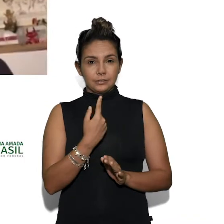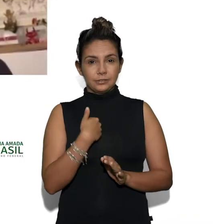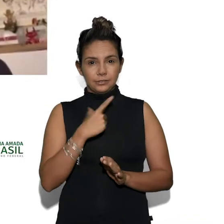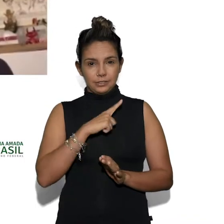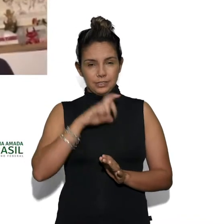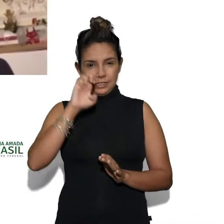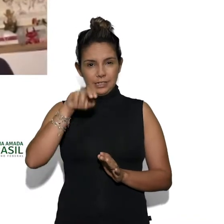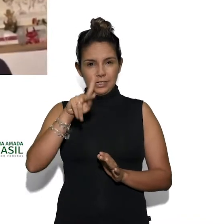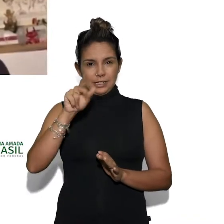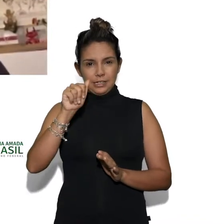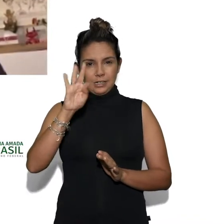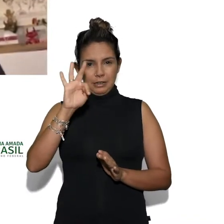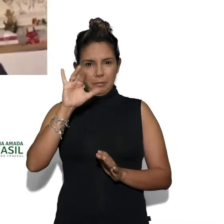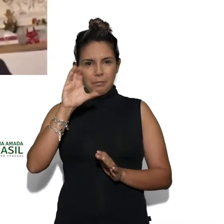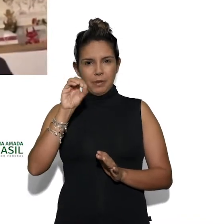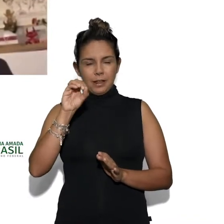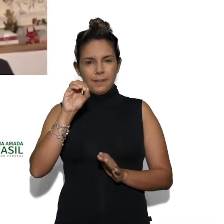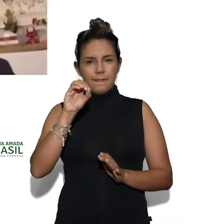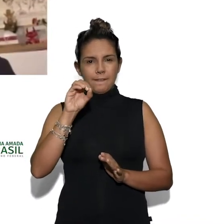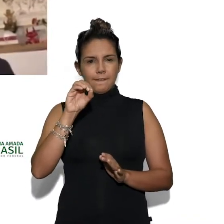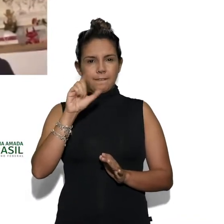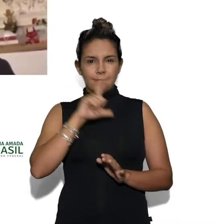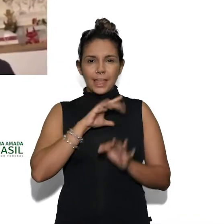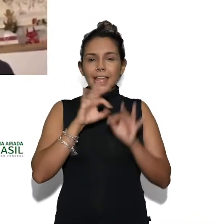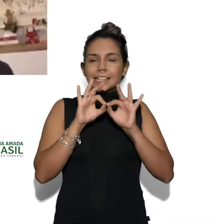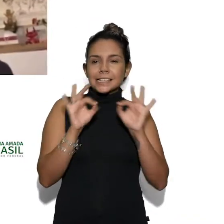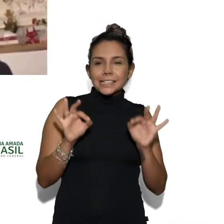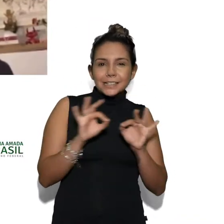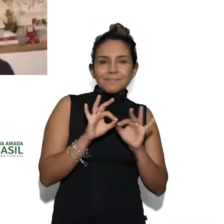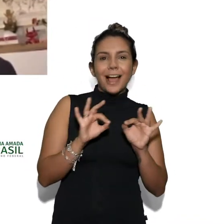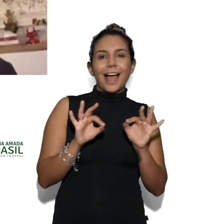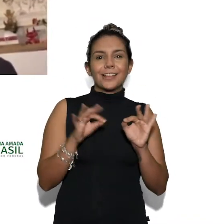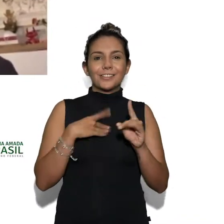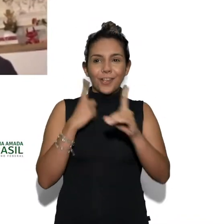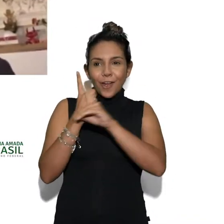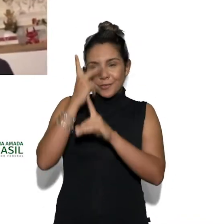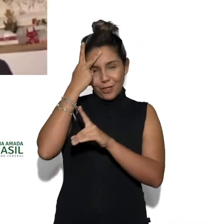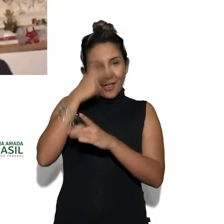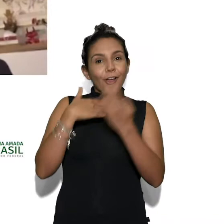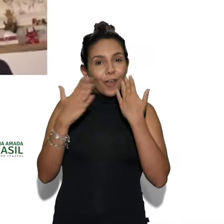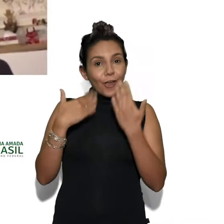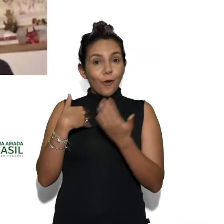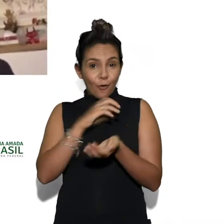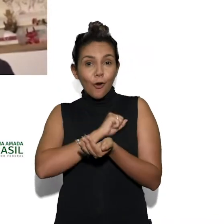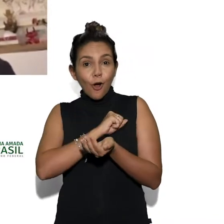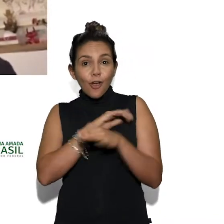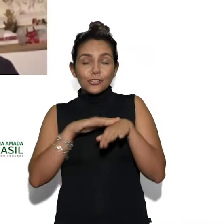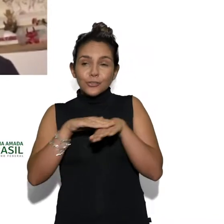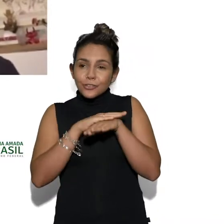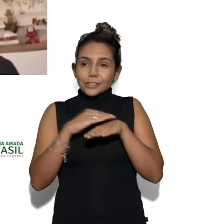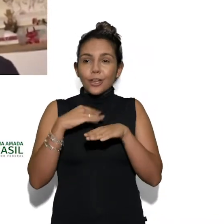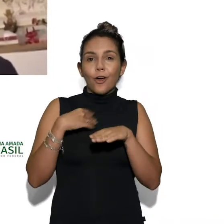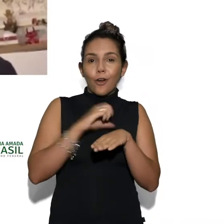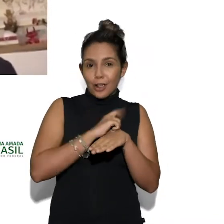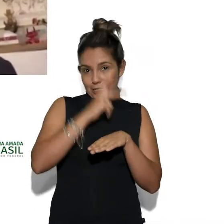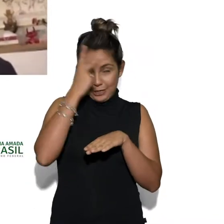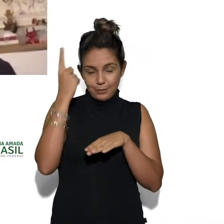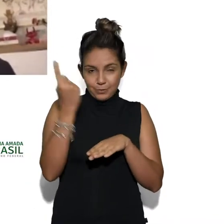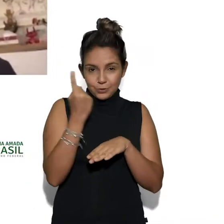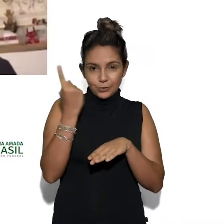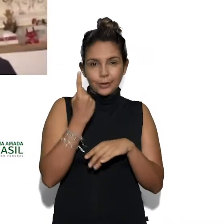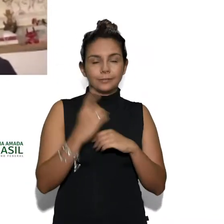seja empático, acho eu, e até simpático no encontro com as pessoas, eu gosto